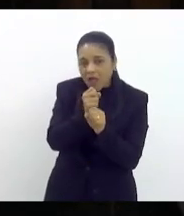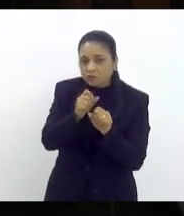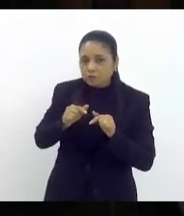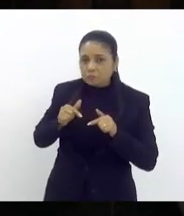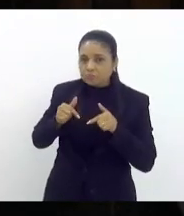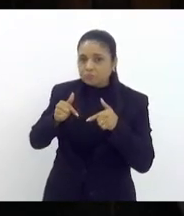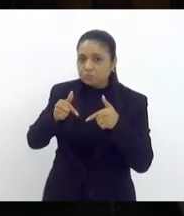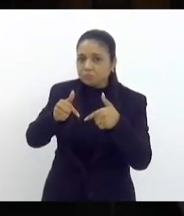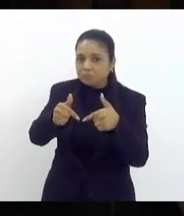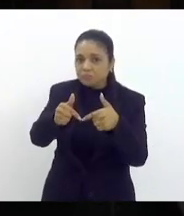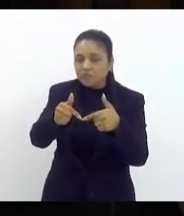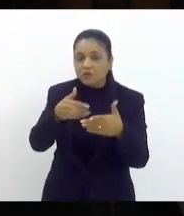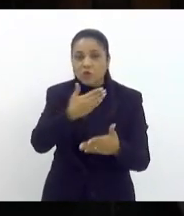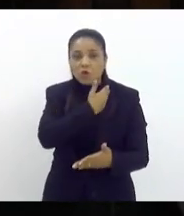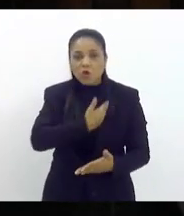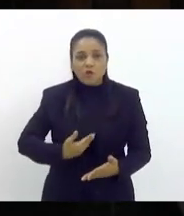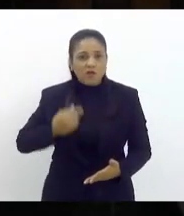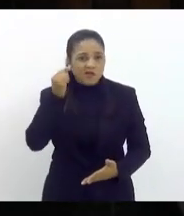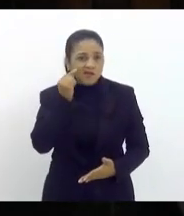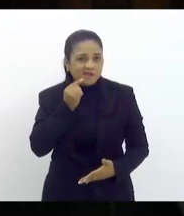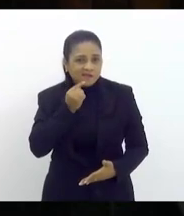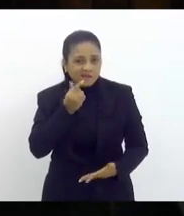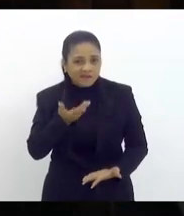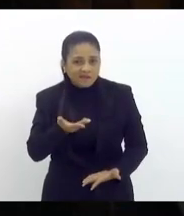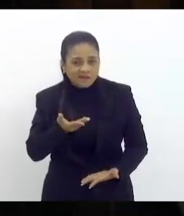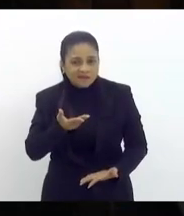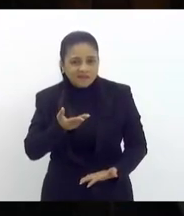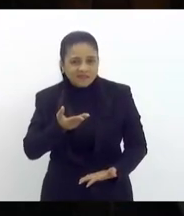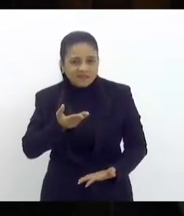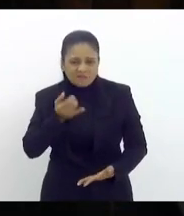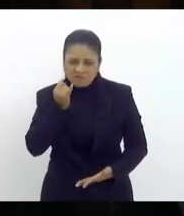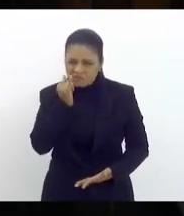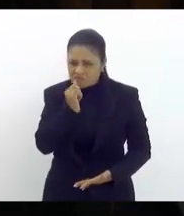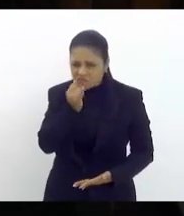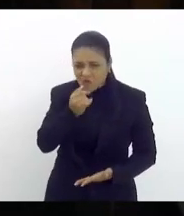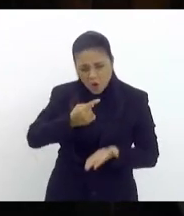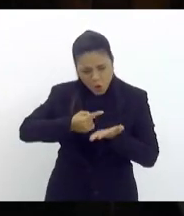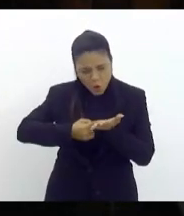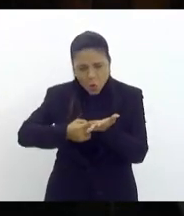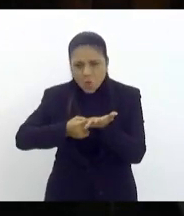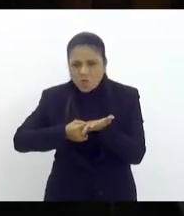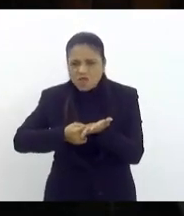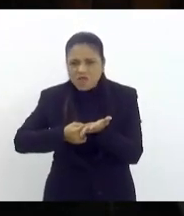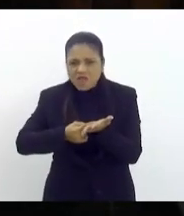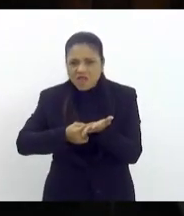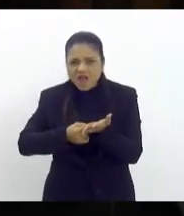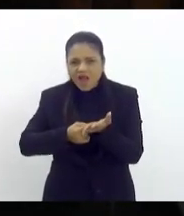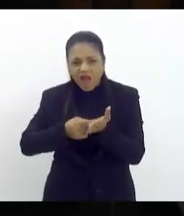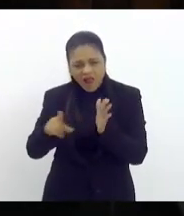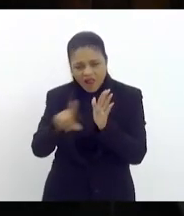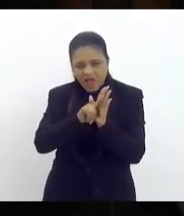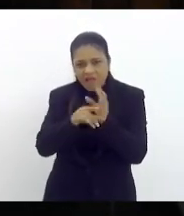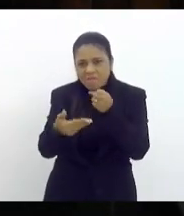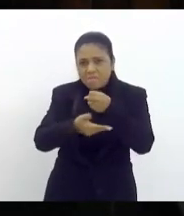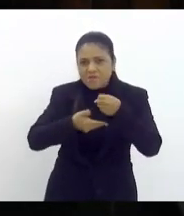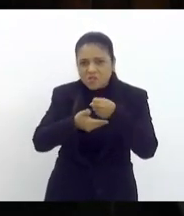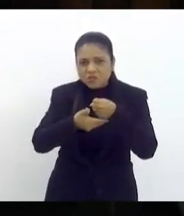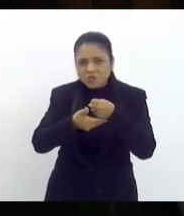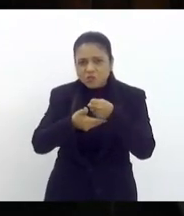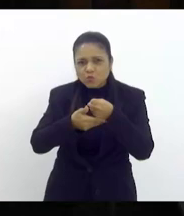o governador Cláudio Castro dizendo que ia cumprir a lei do piso está achatando